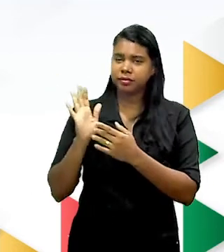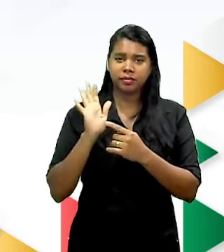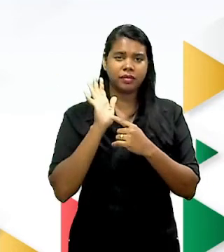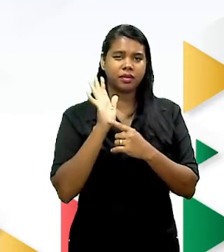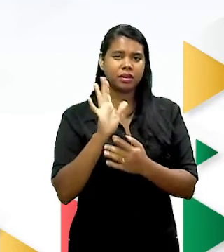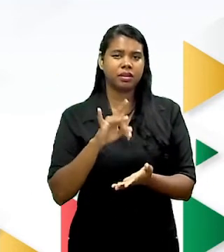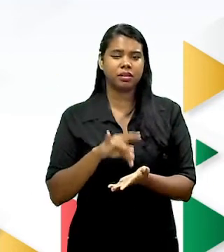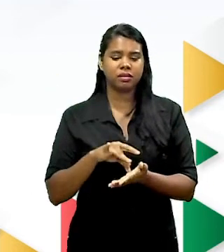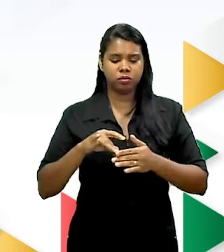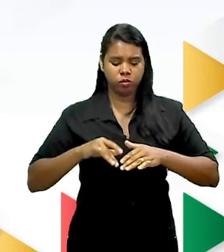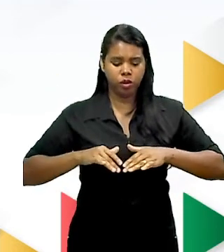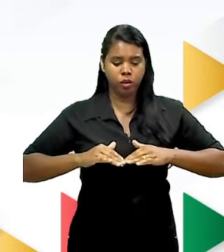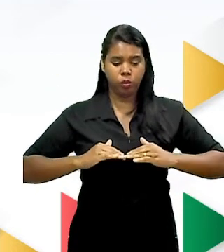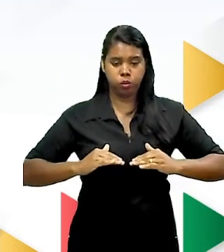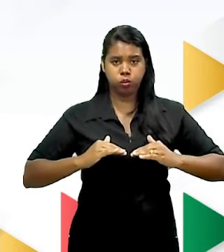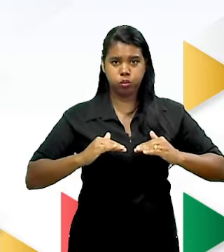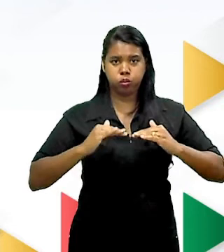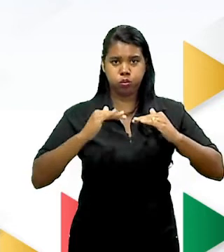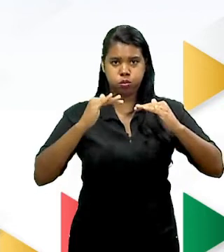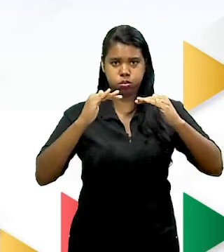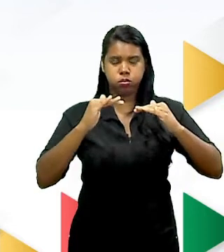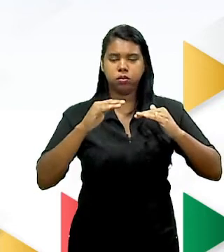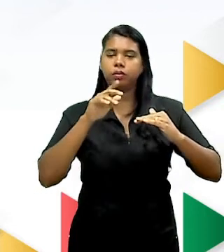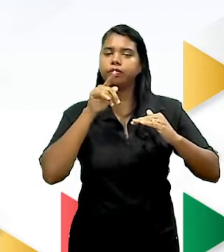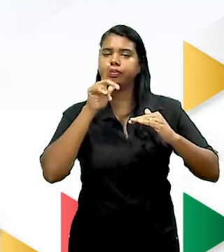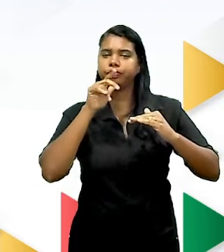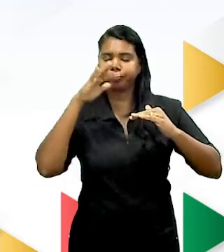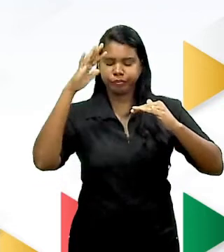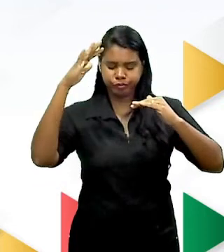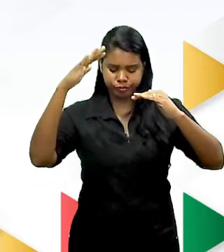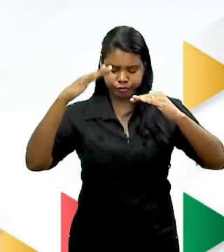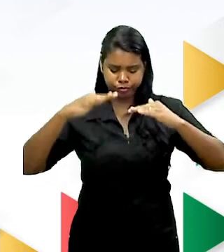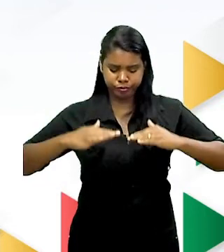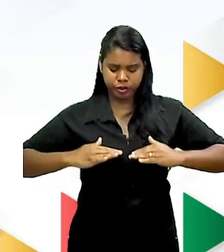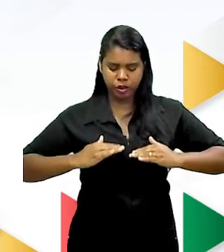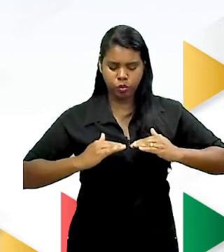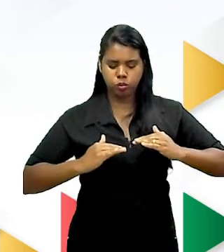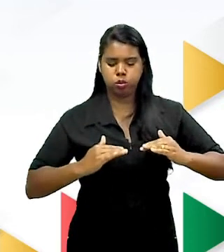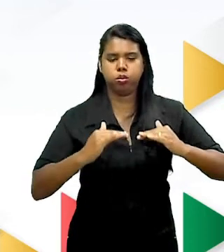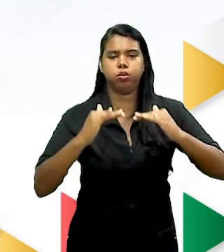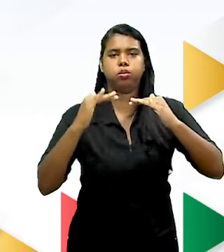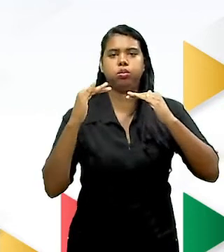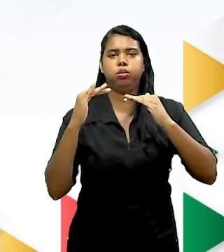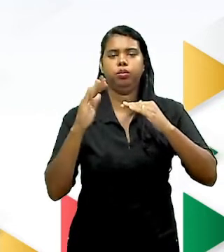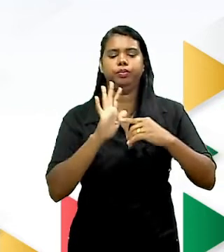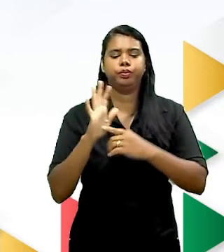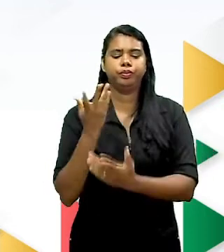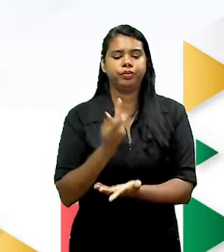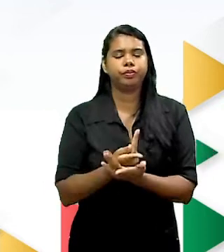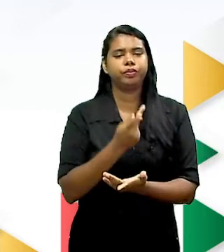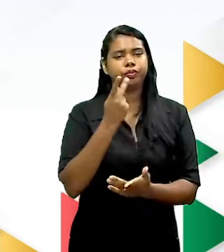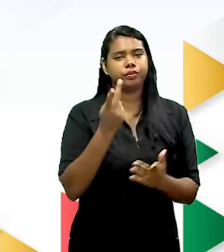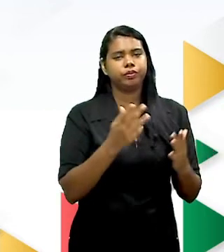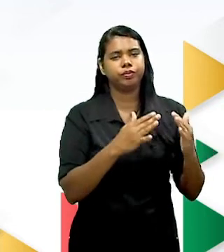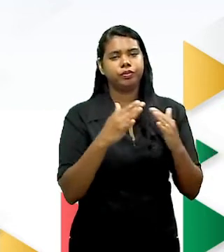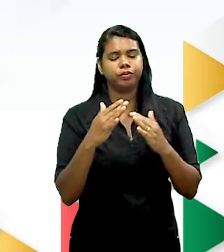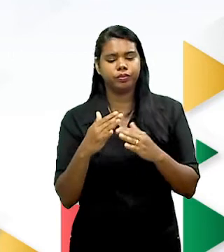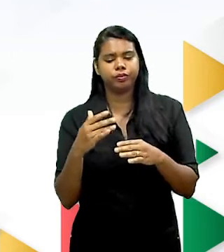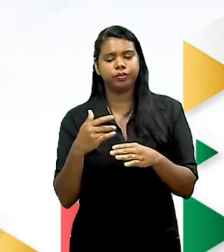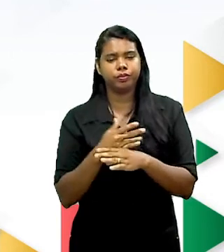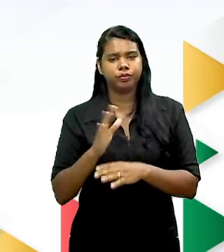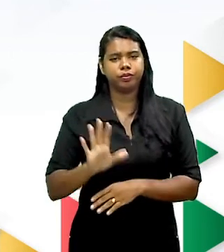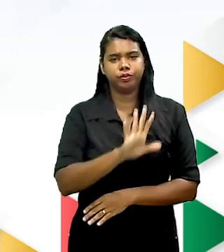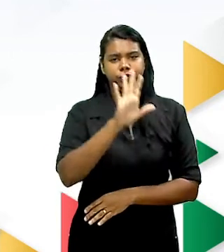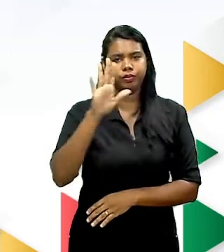de enchentes, tá? Que acontece de forma periódica, tá? Principalmente na nossa região aqui do